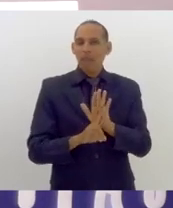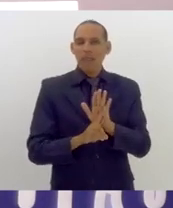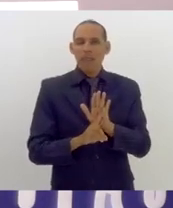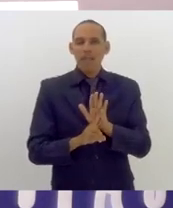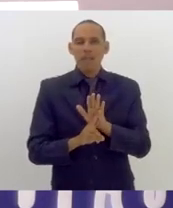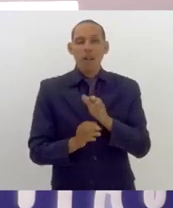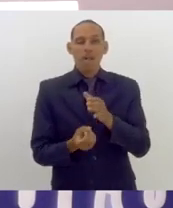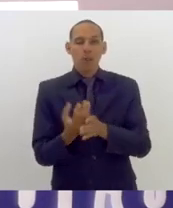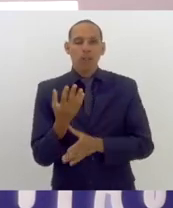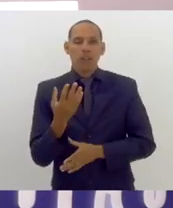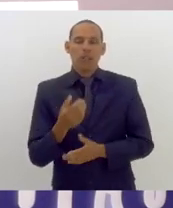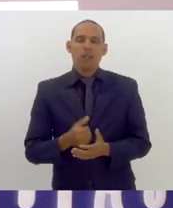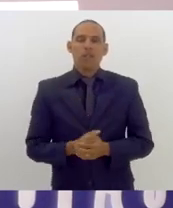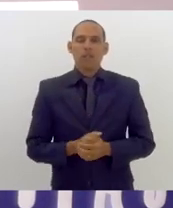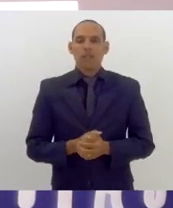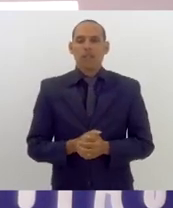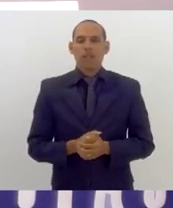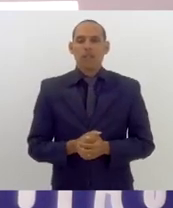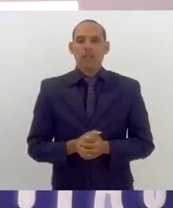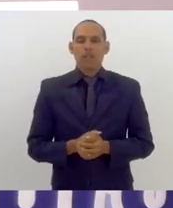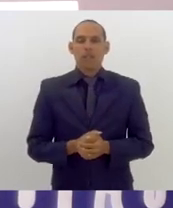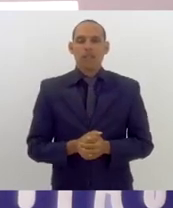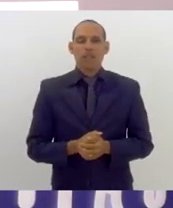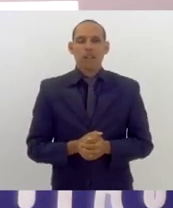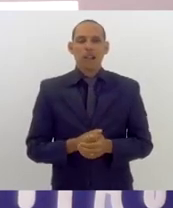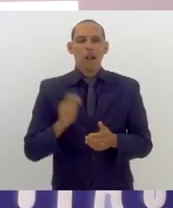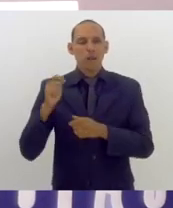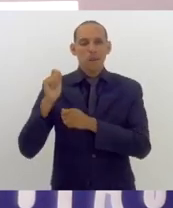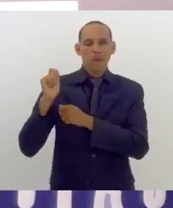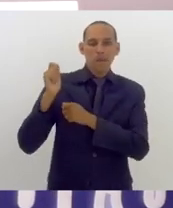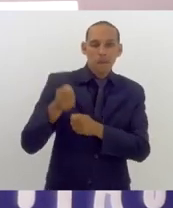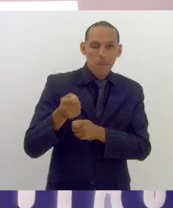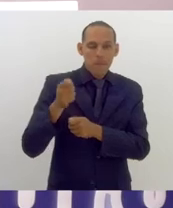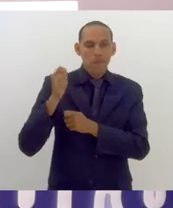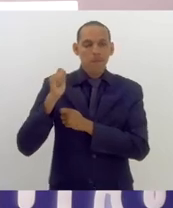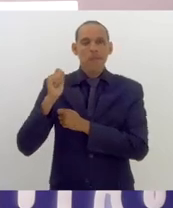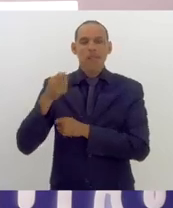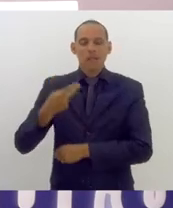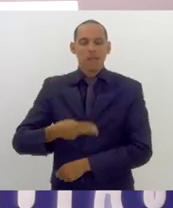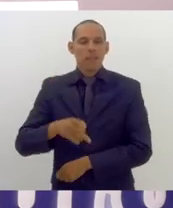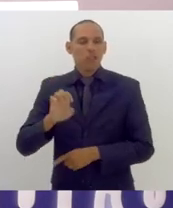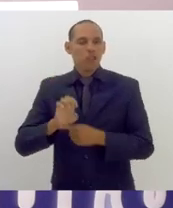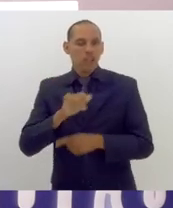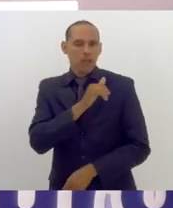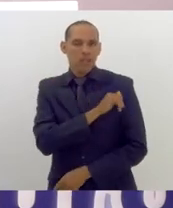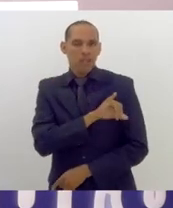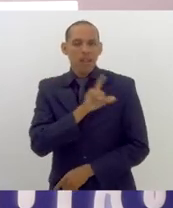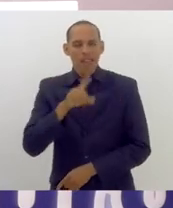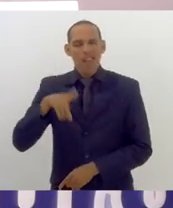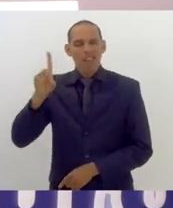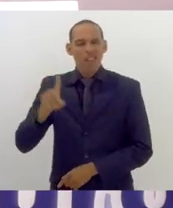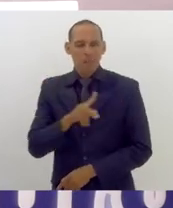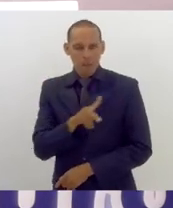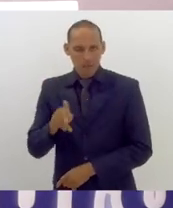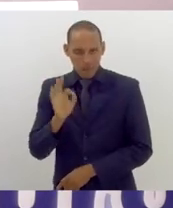fundação de pesca do Estado do Rio de Janeiro que é diretor Presidente é isso